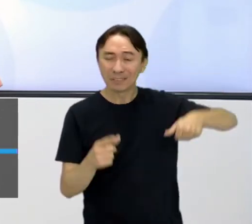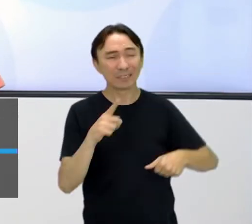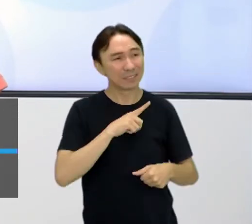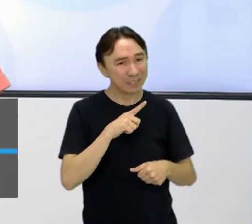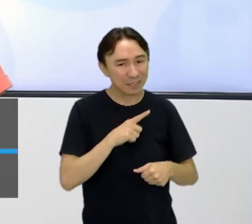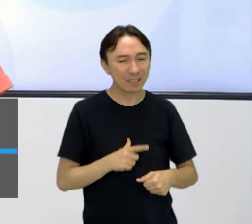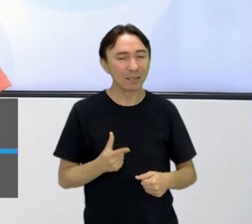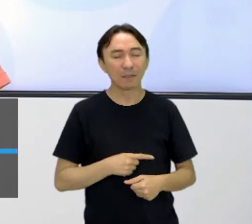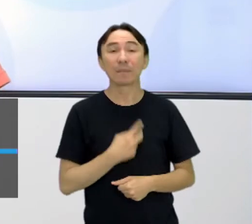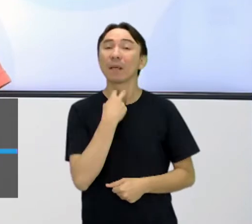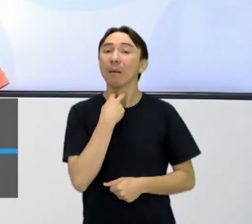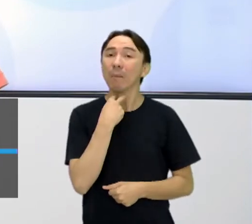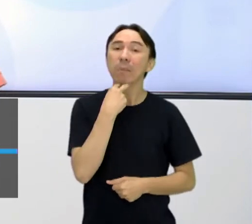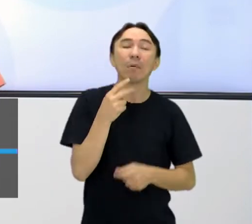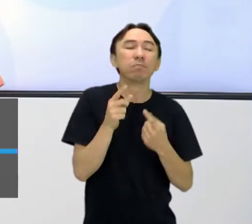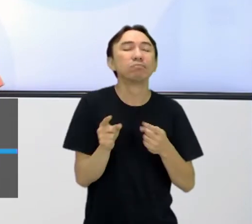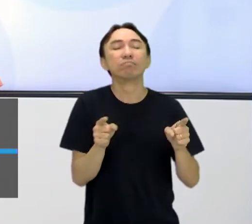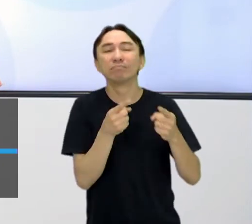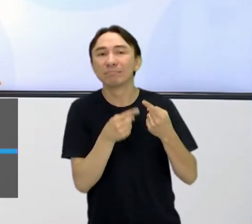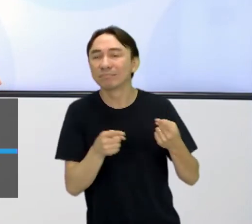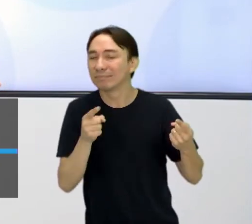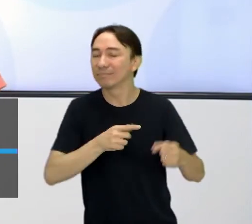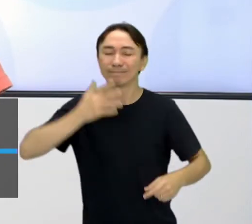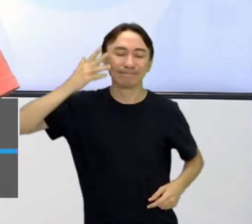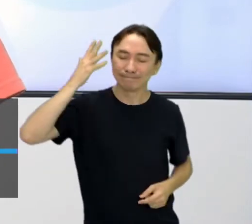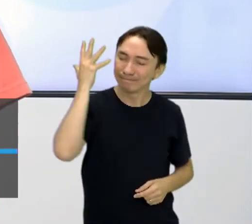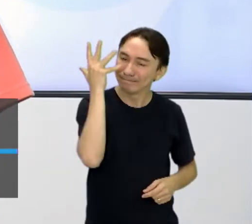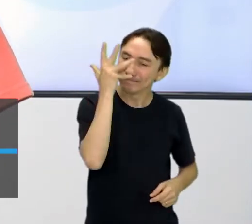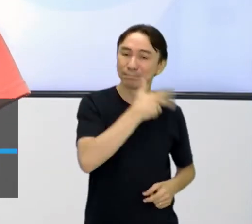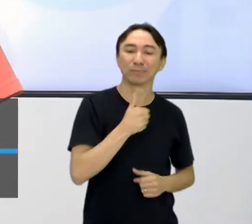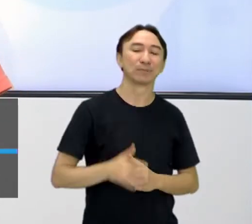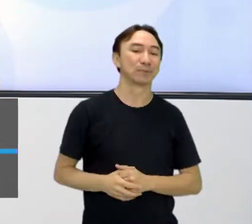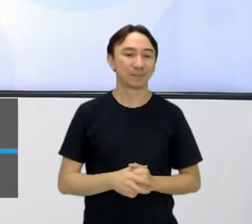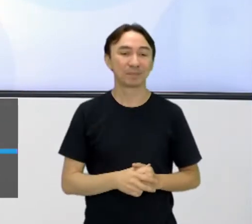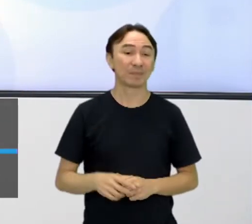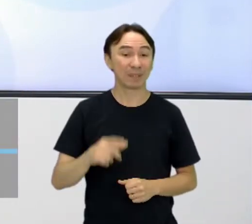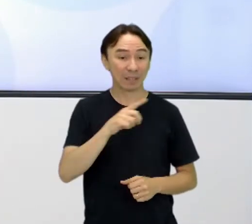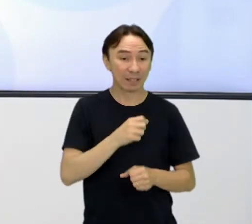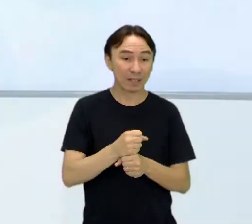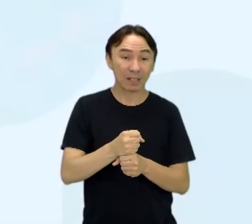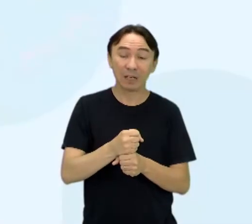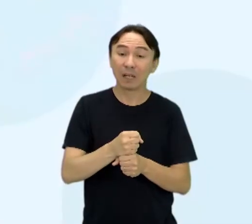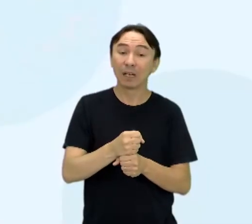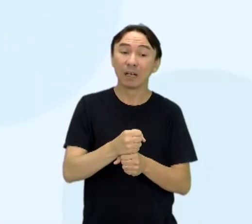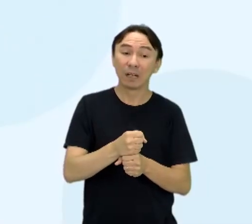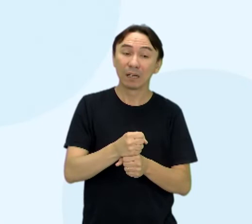maravilhoso. Então temos aí as informações, né? Em 2019 foram devastados